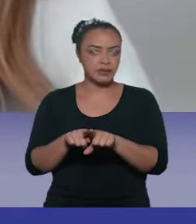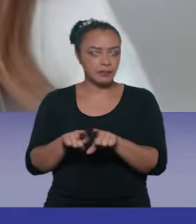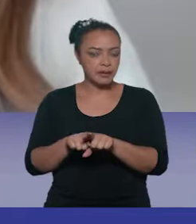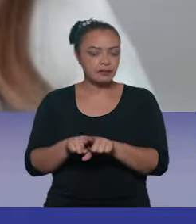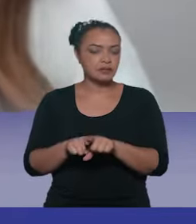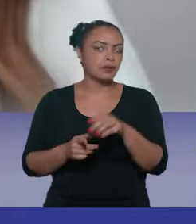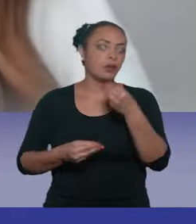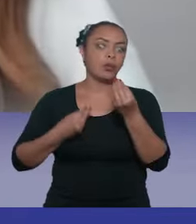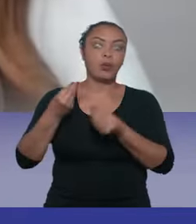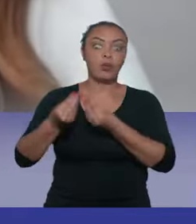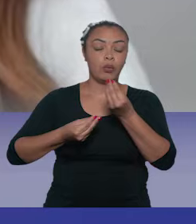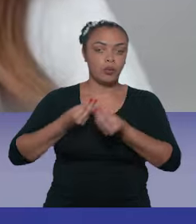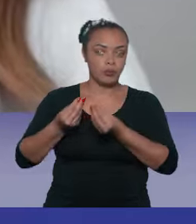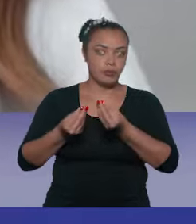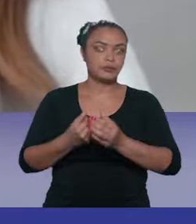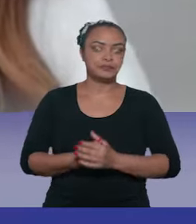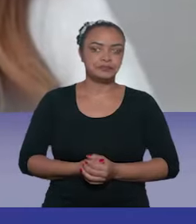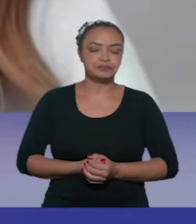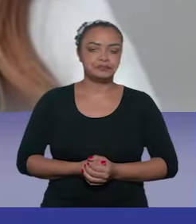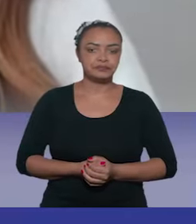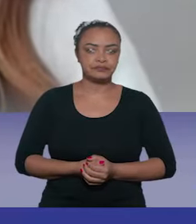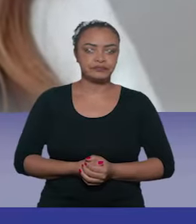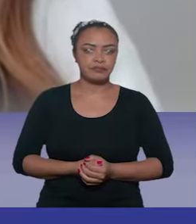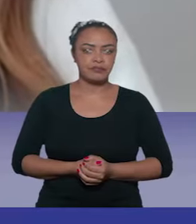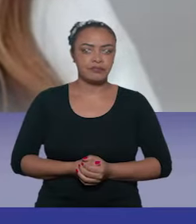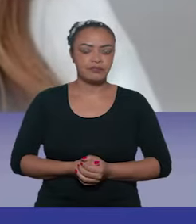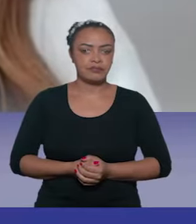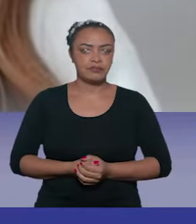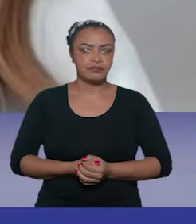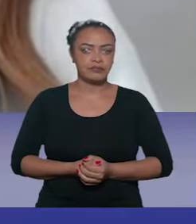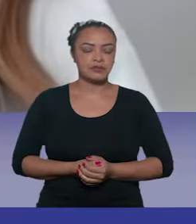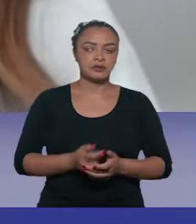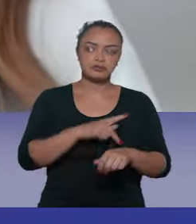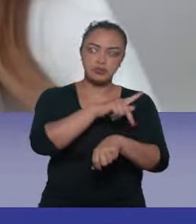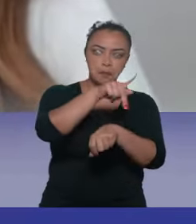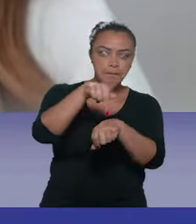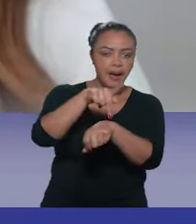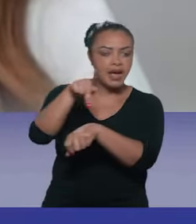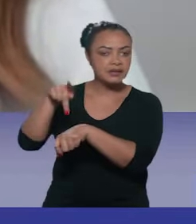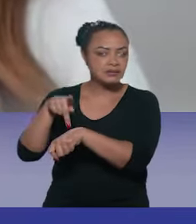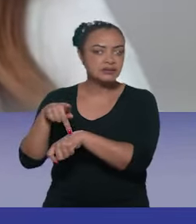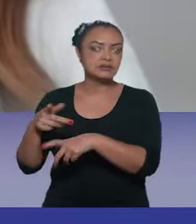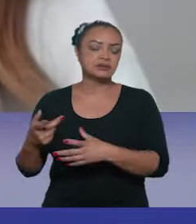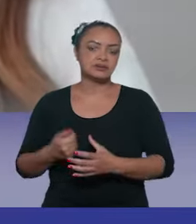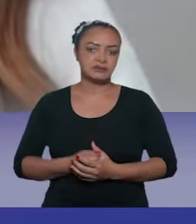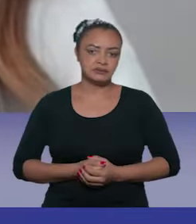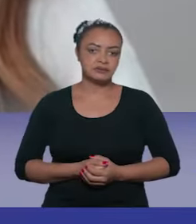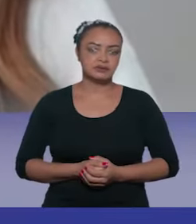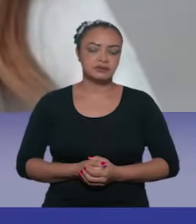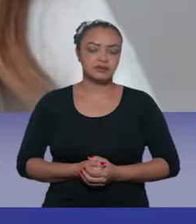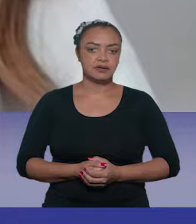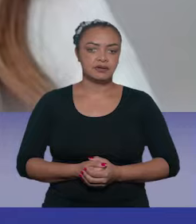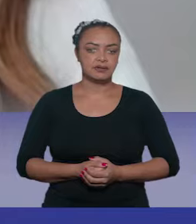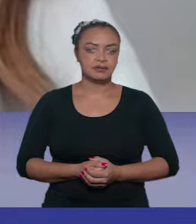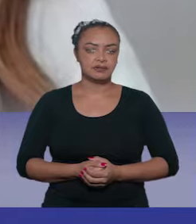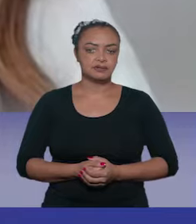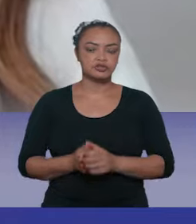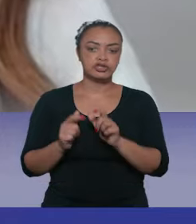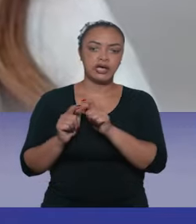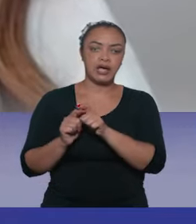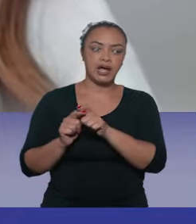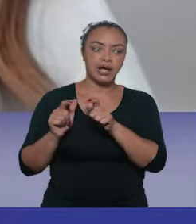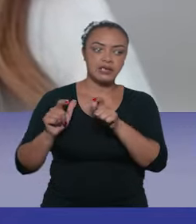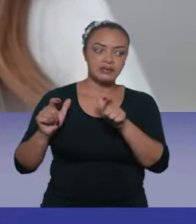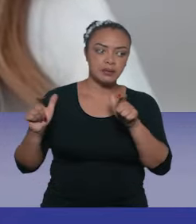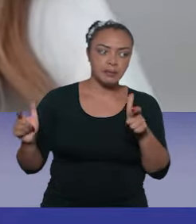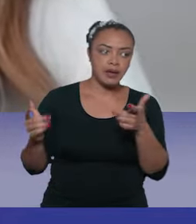Estados Unidos, como é que estão como é que estão essas regiões, países, em termos,